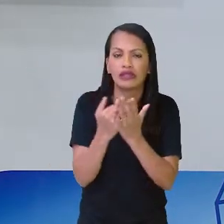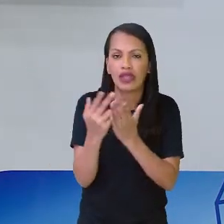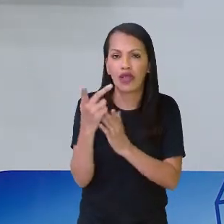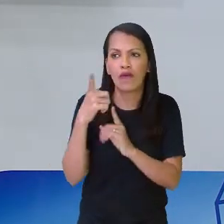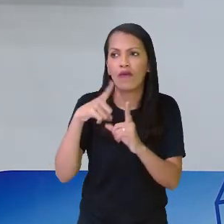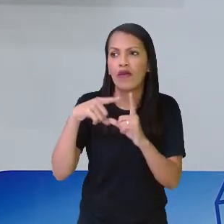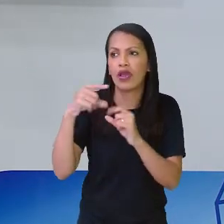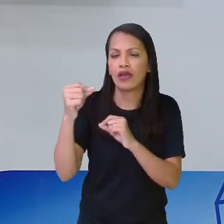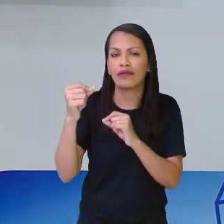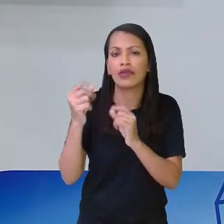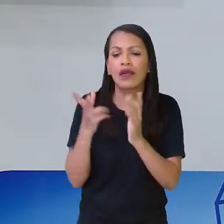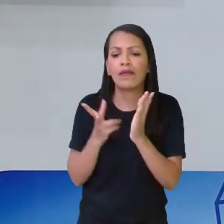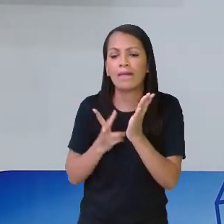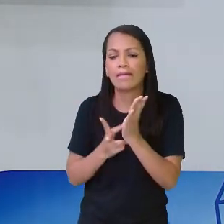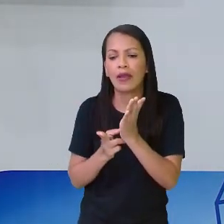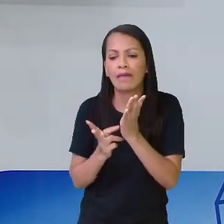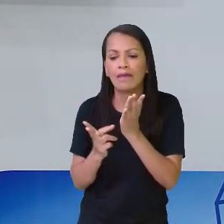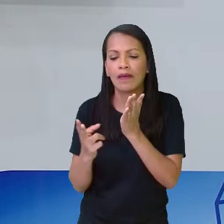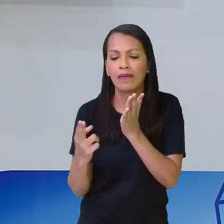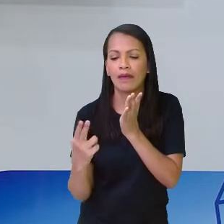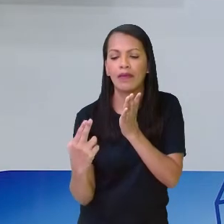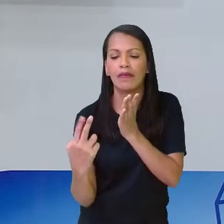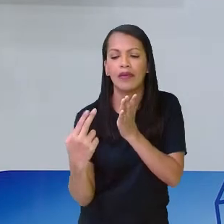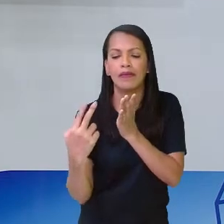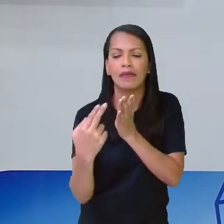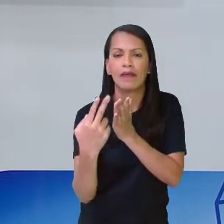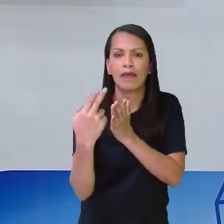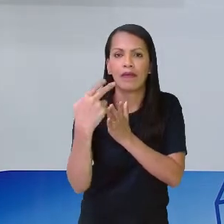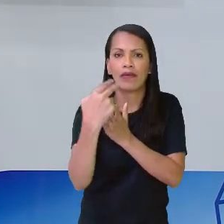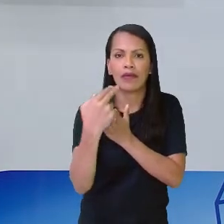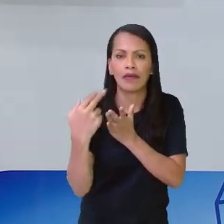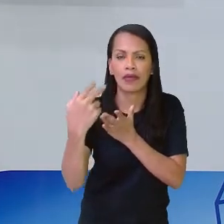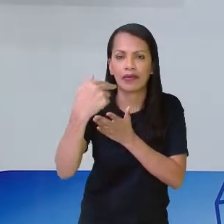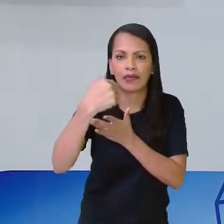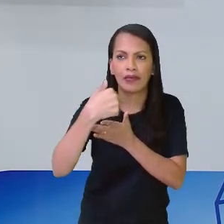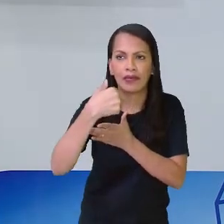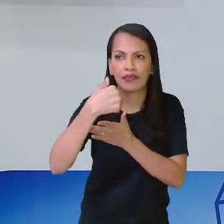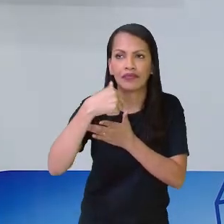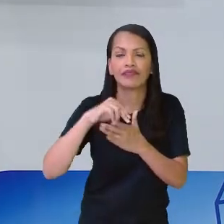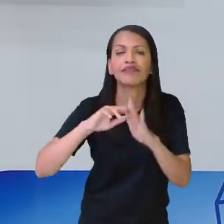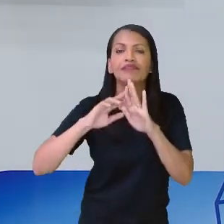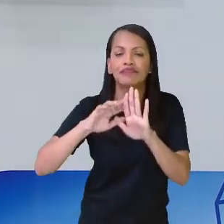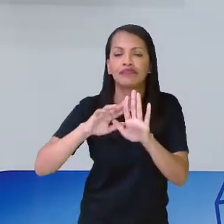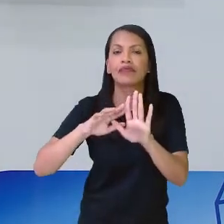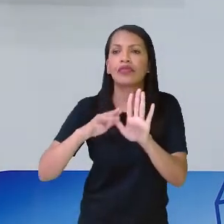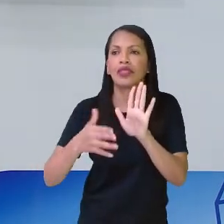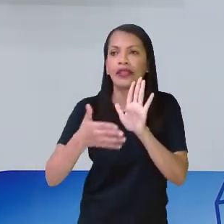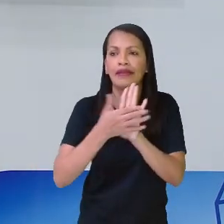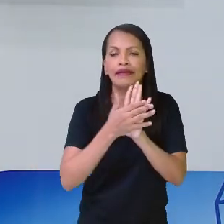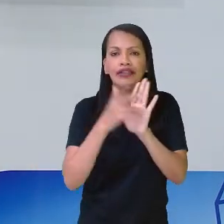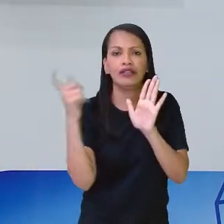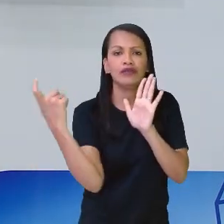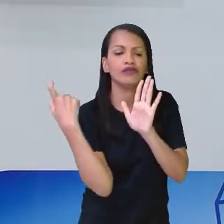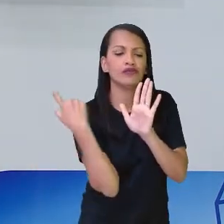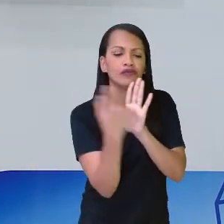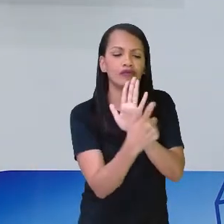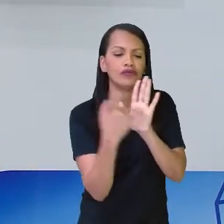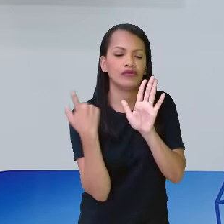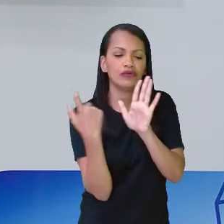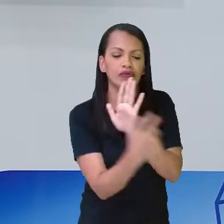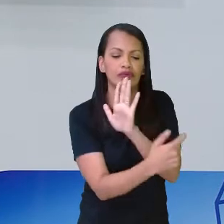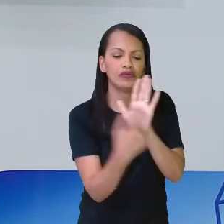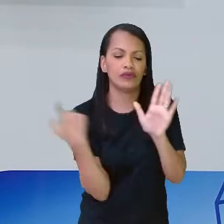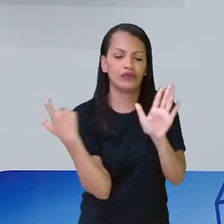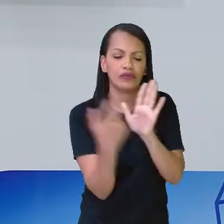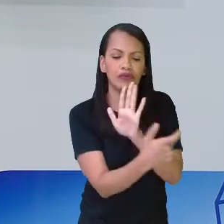aqui, recortar essa estrela, então vai ficar o formato da estrela. Então, eu vou colocar aqui a estrela aqui e passar o spray, ou